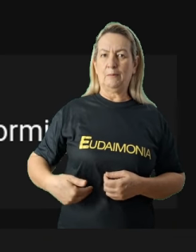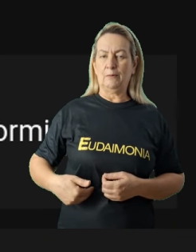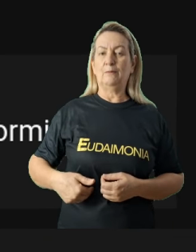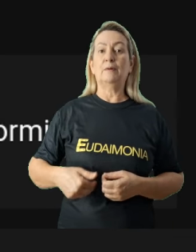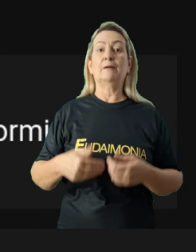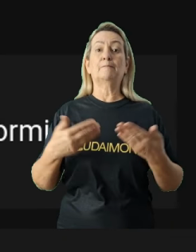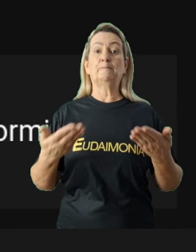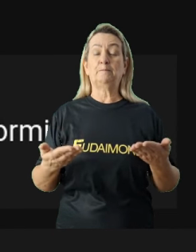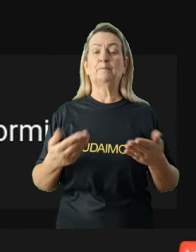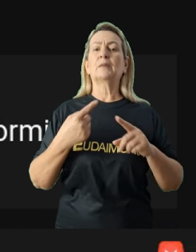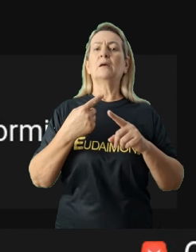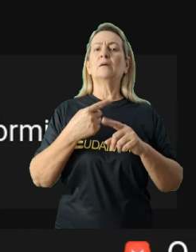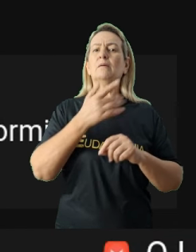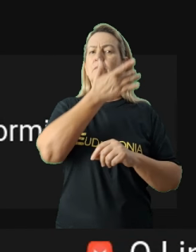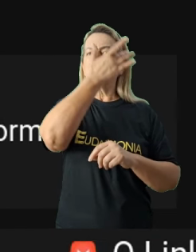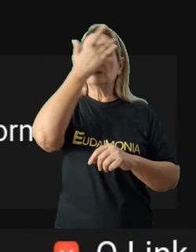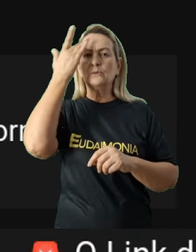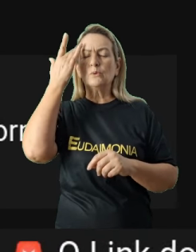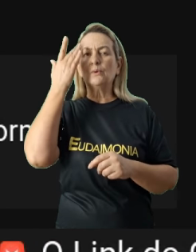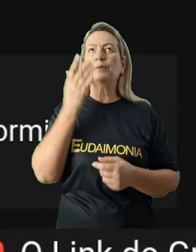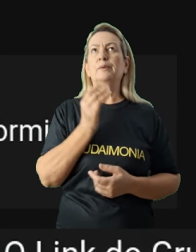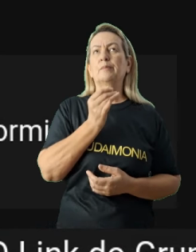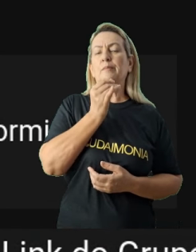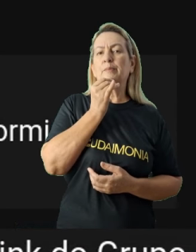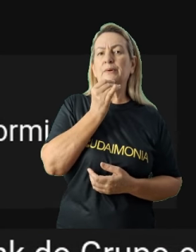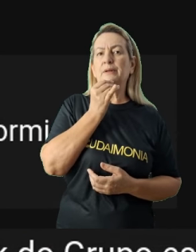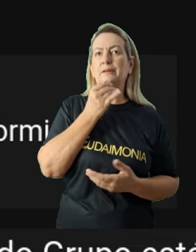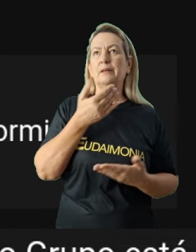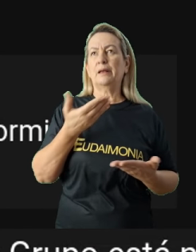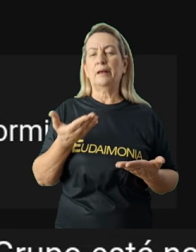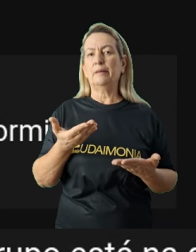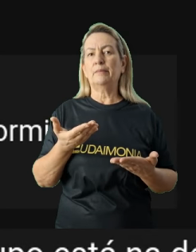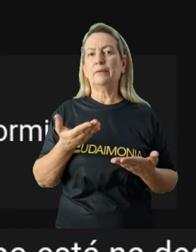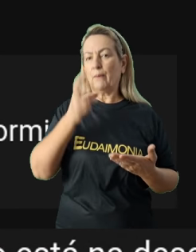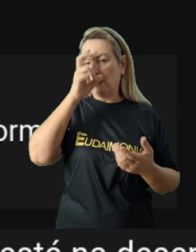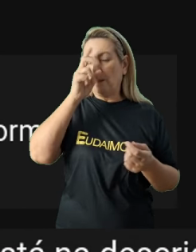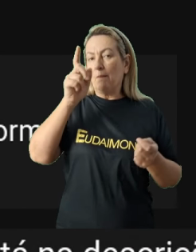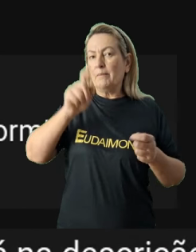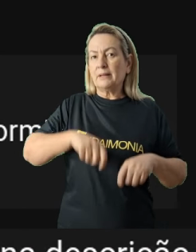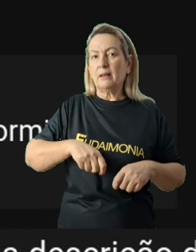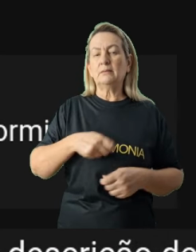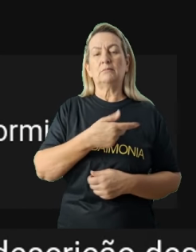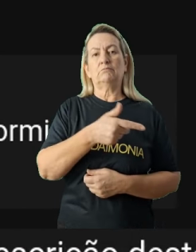Infelizmente, né, a gente. Pessoas que não têm